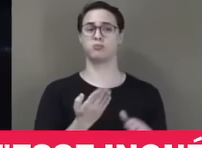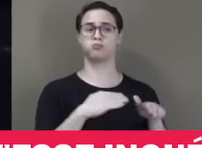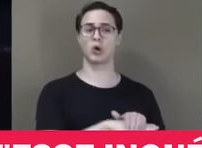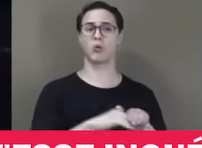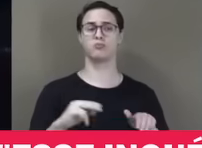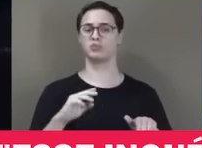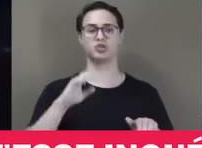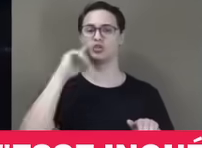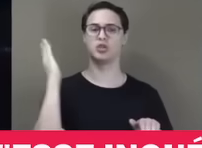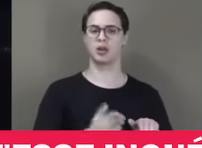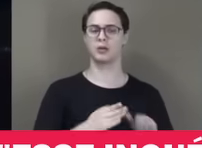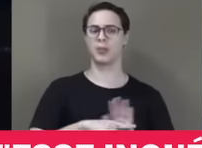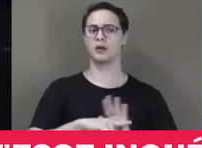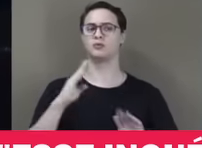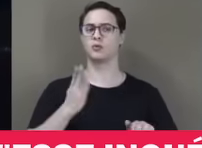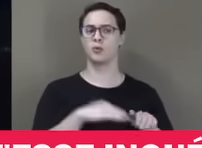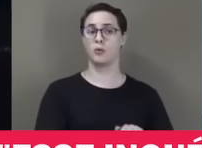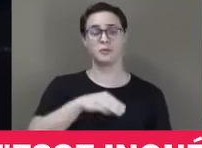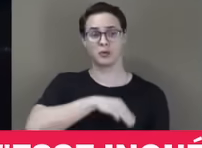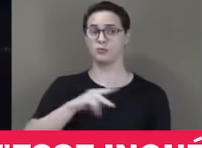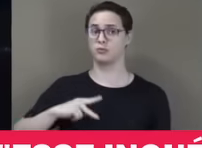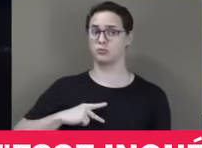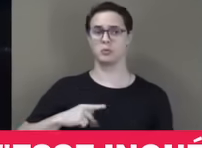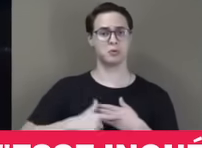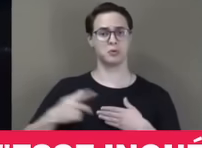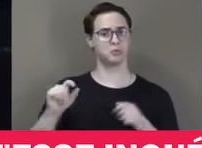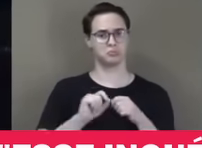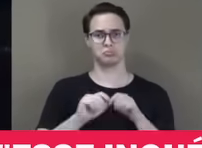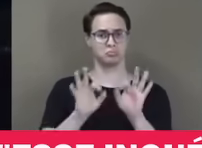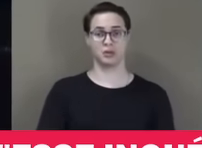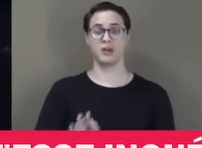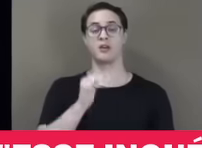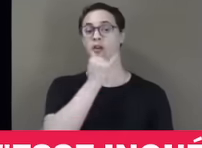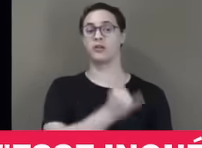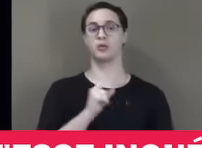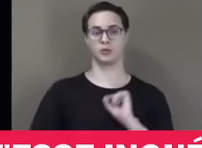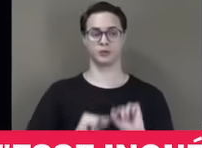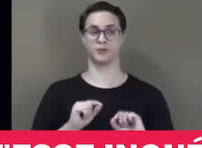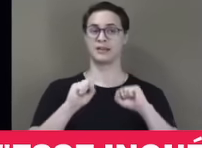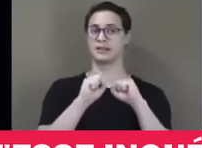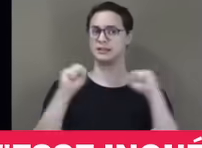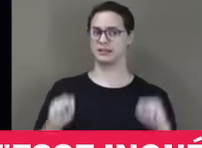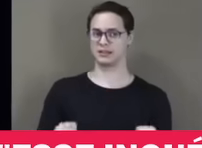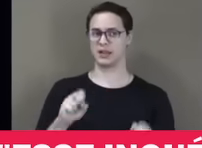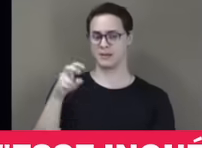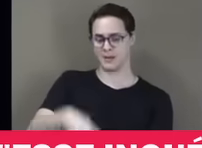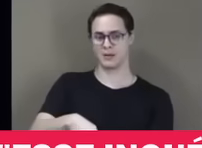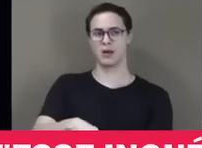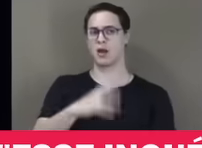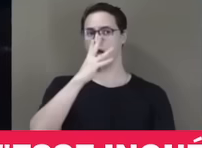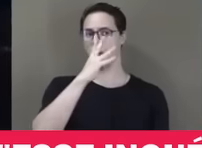arquivamento imediato do inquérito. O Ministério Público, portanto, cumpriu com seu dever. E disse, o sistema penal